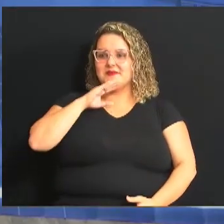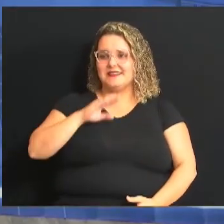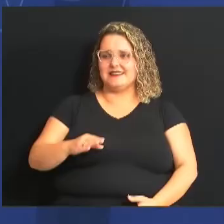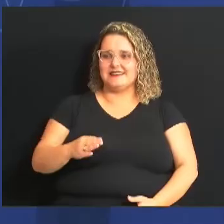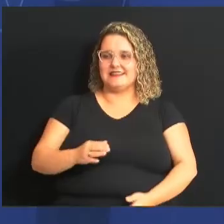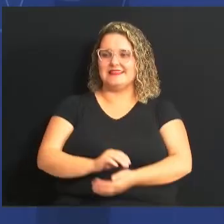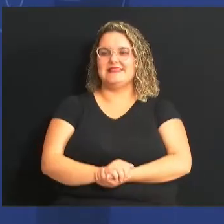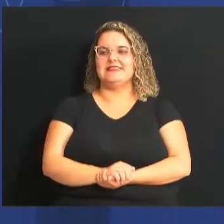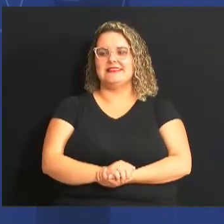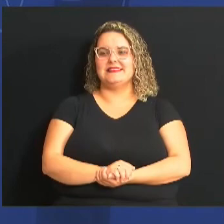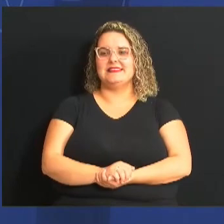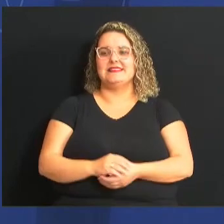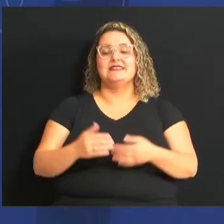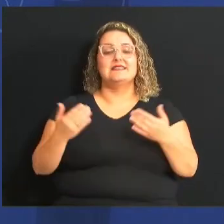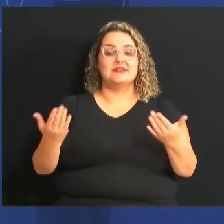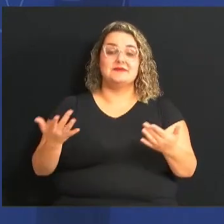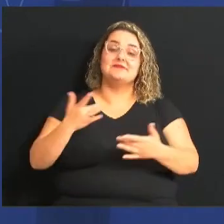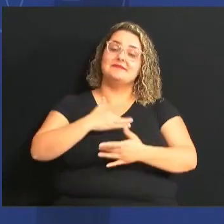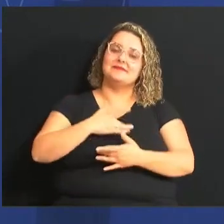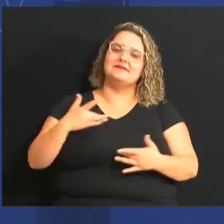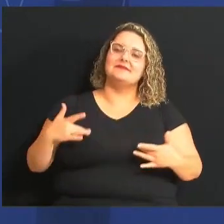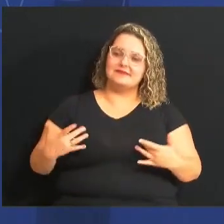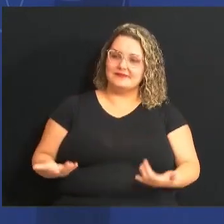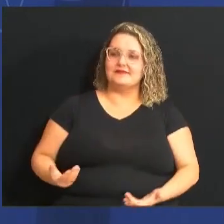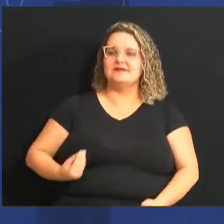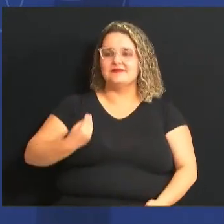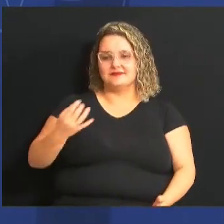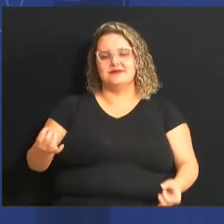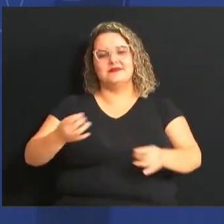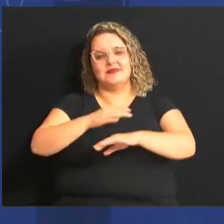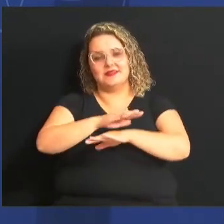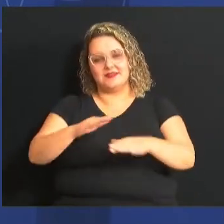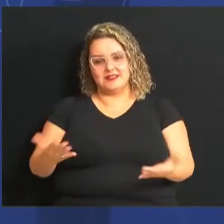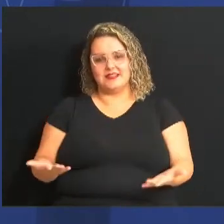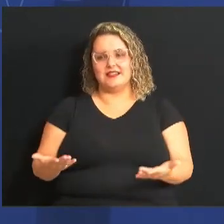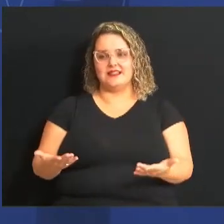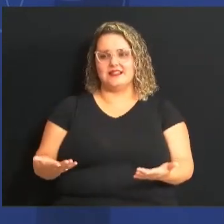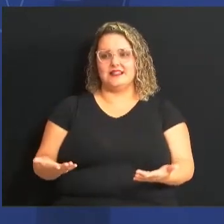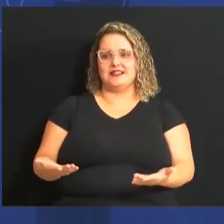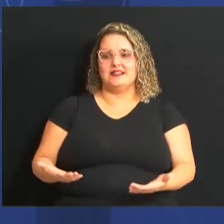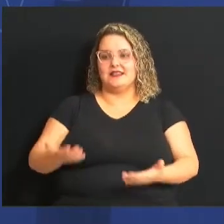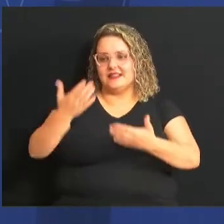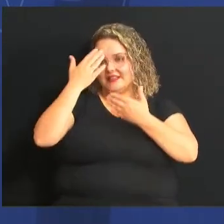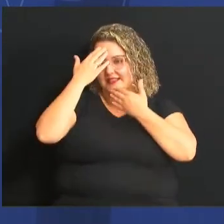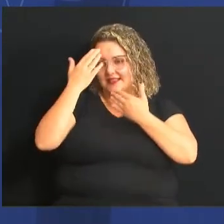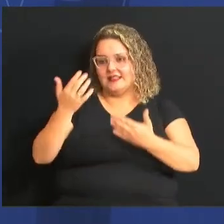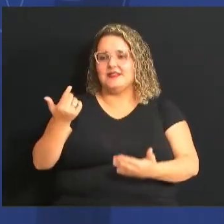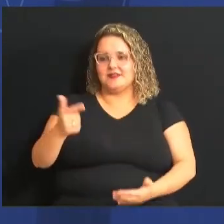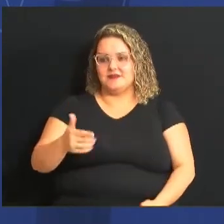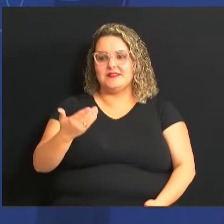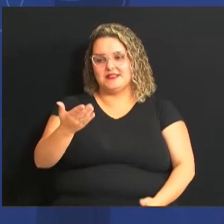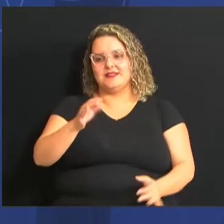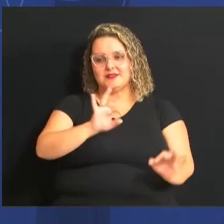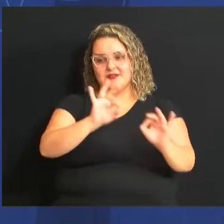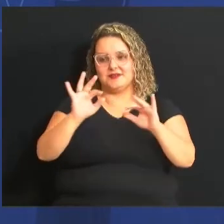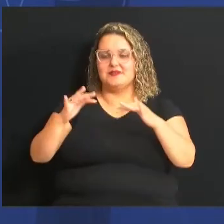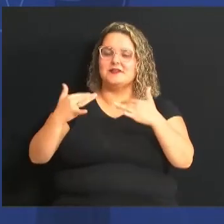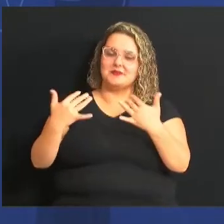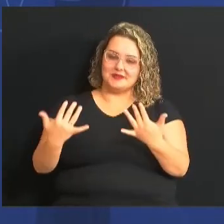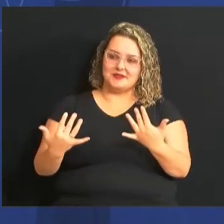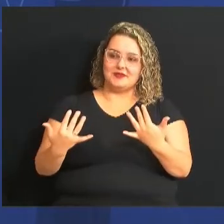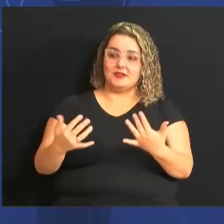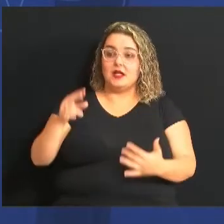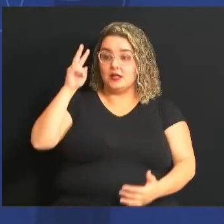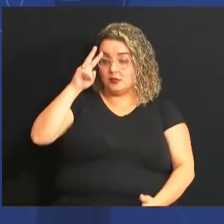você. E o Saúde à Vida de hoje fica por aqui. Eu quero agradecer mais uma vez a sua companhia e a audiência. Lembrar